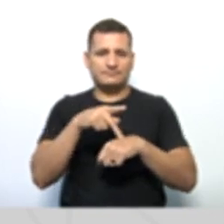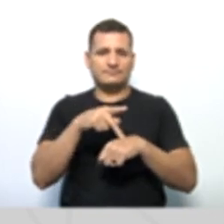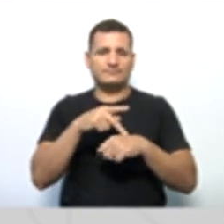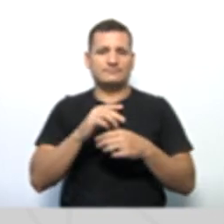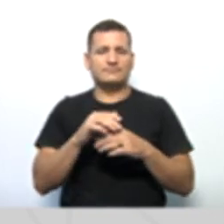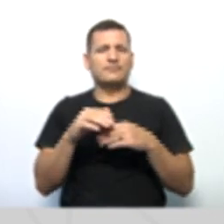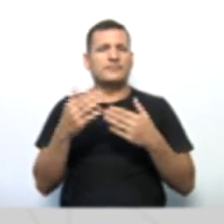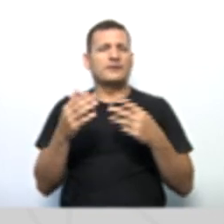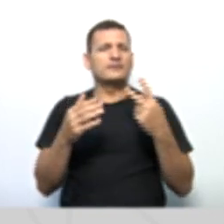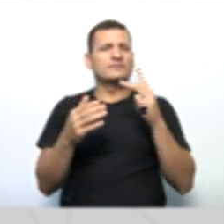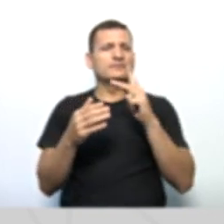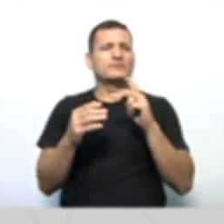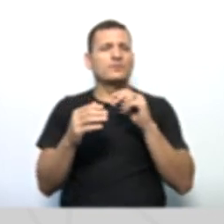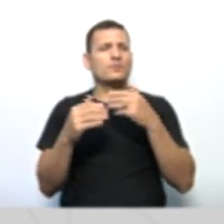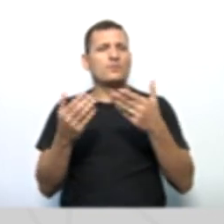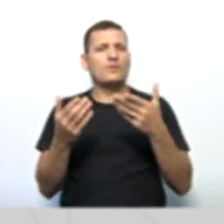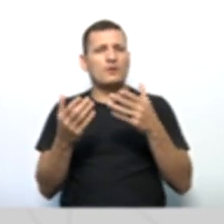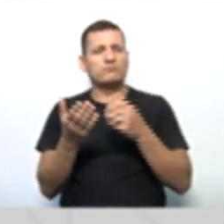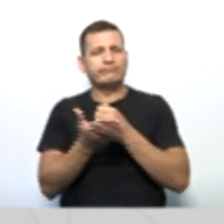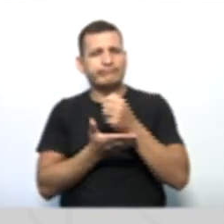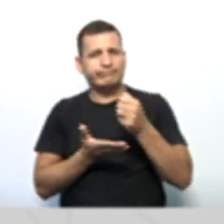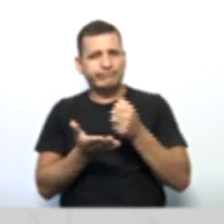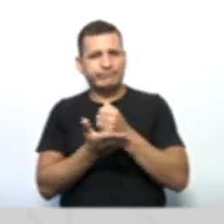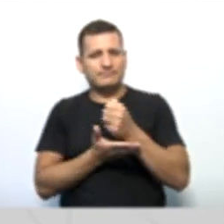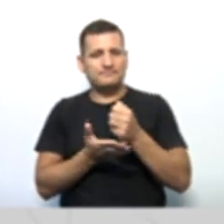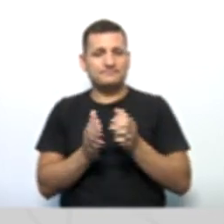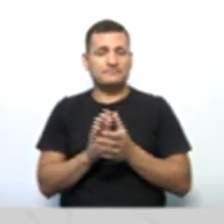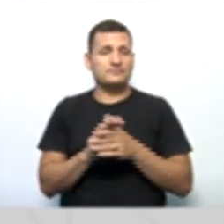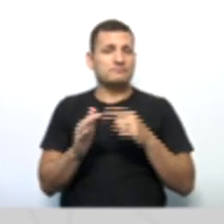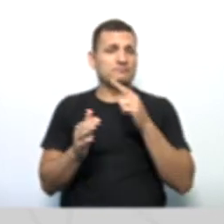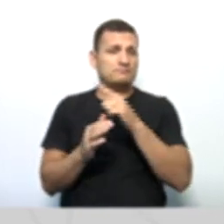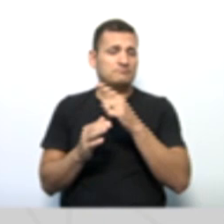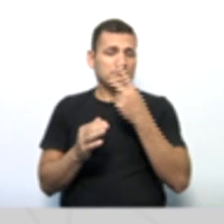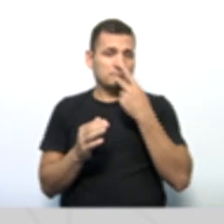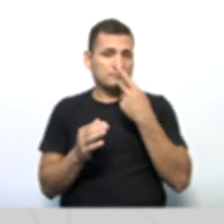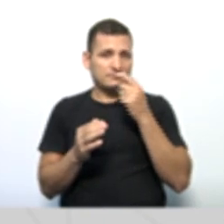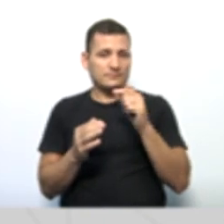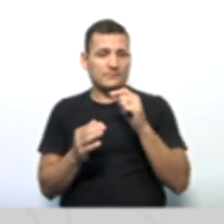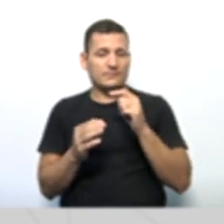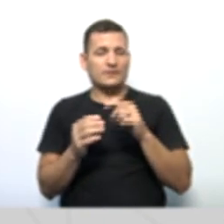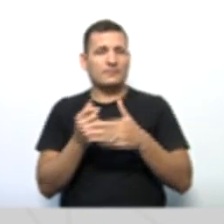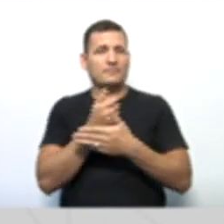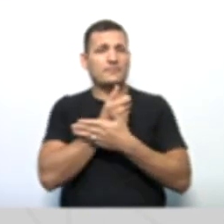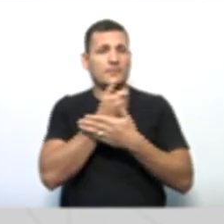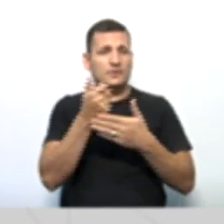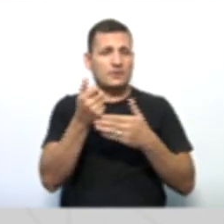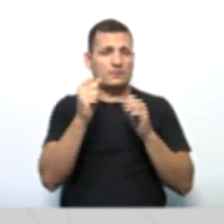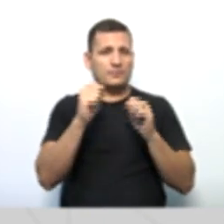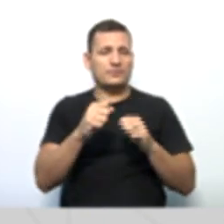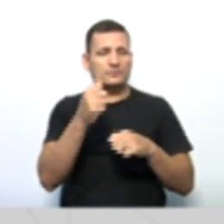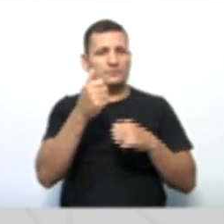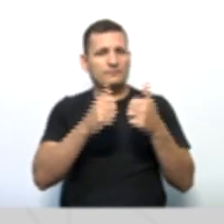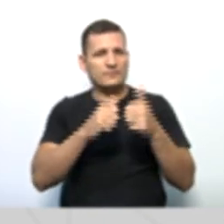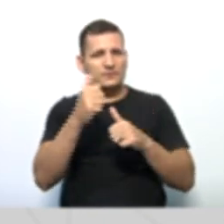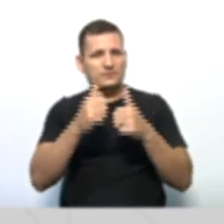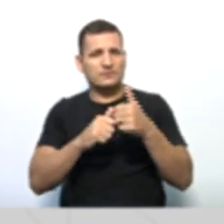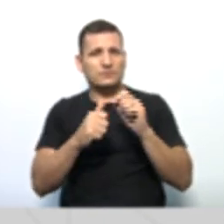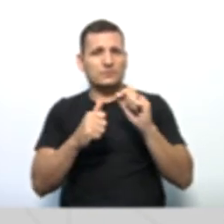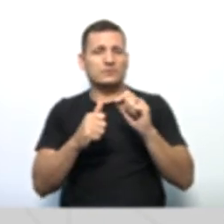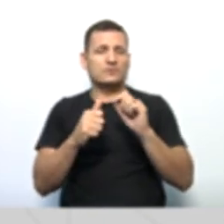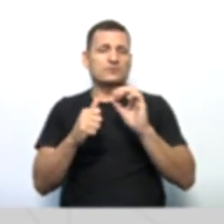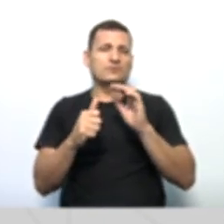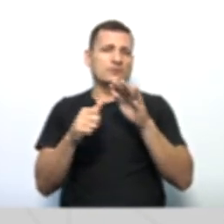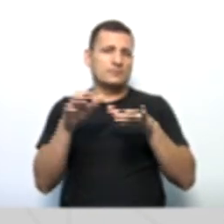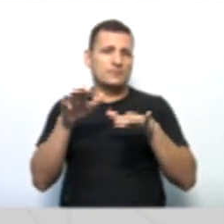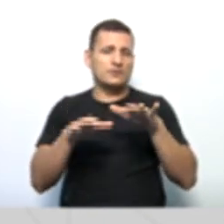é o fundamento para eles? Segundo eles, uma ação moral pode ser avaliada segundo as consequências